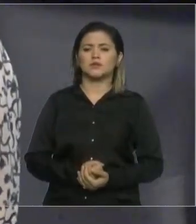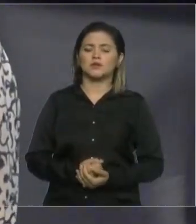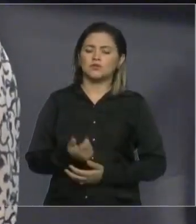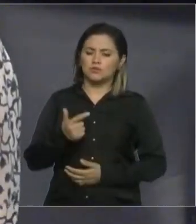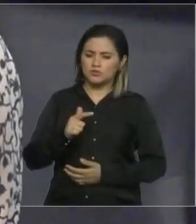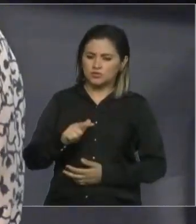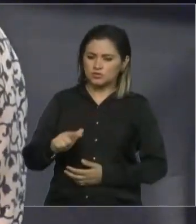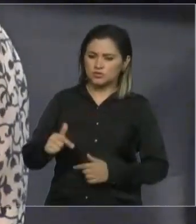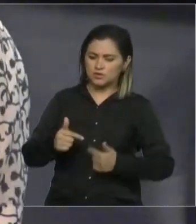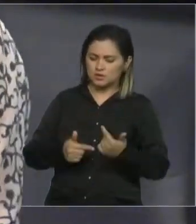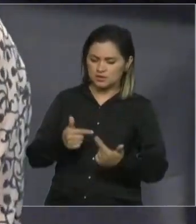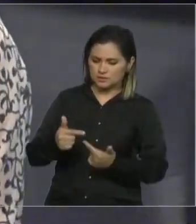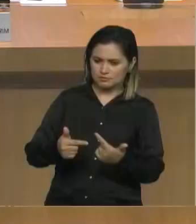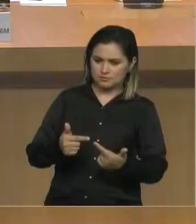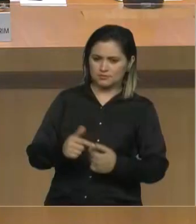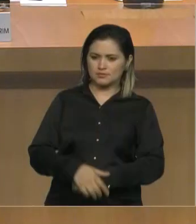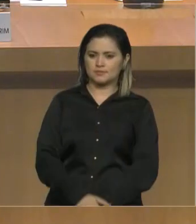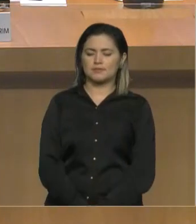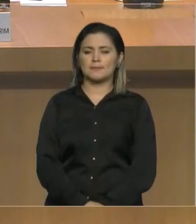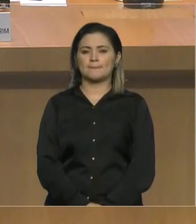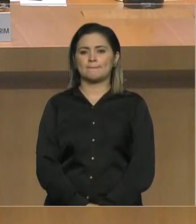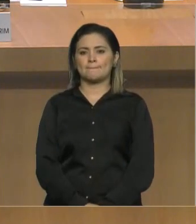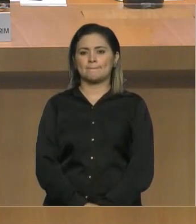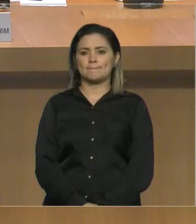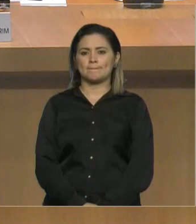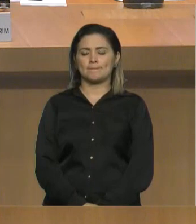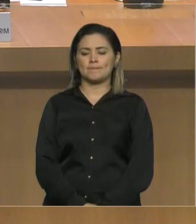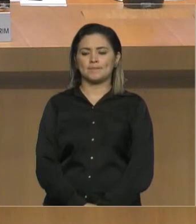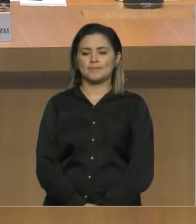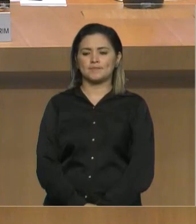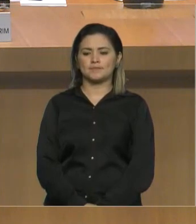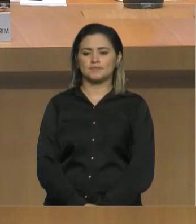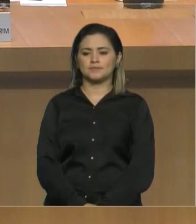nessa luta. Deputado doutor Iglésio.